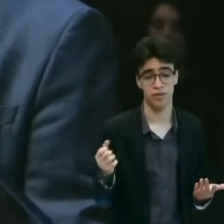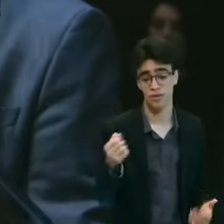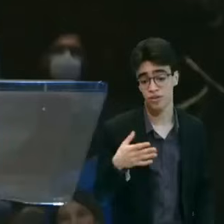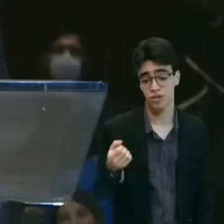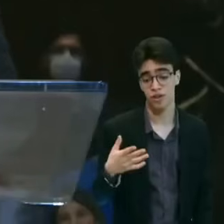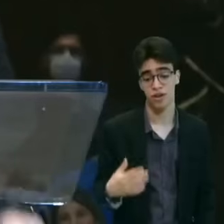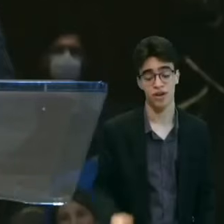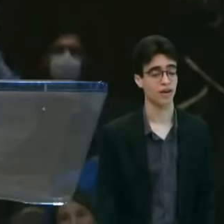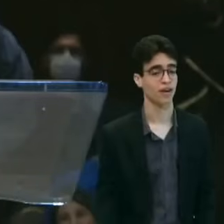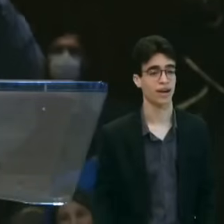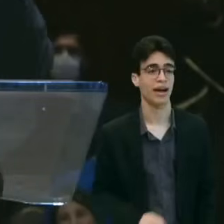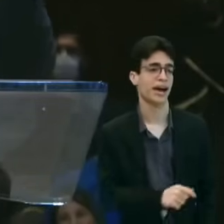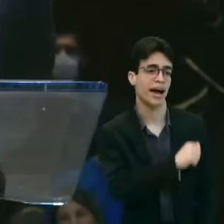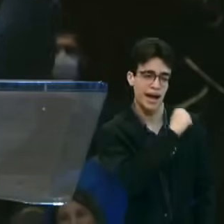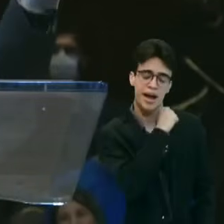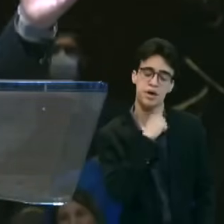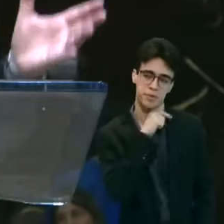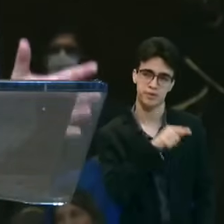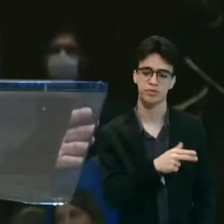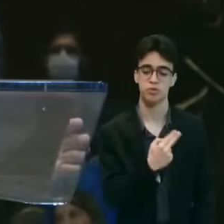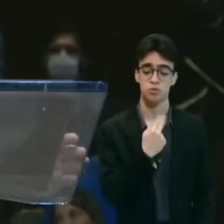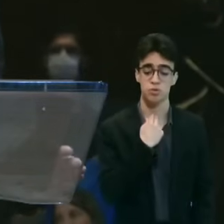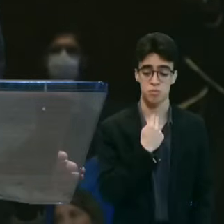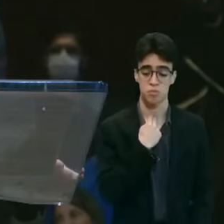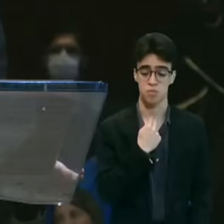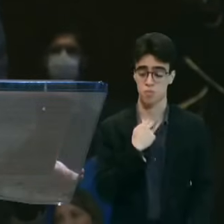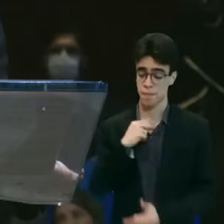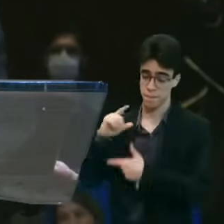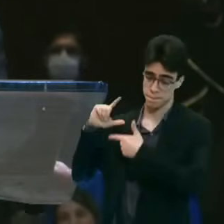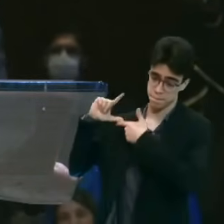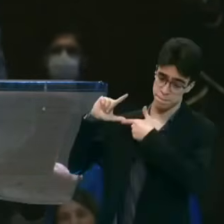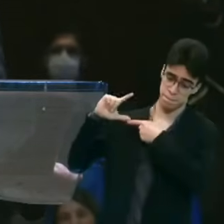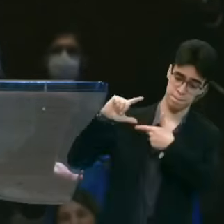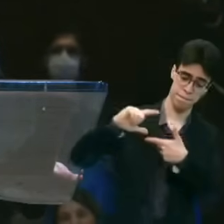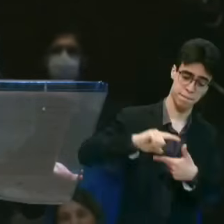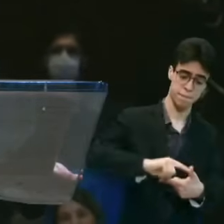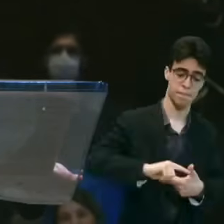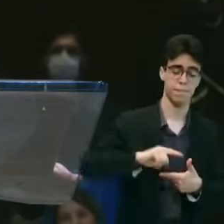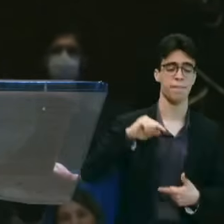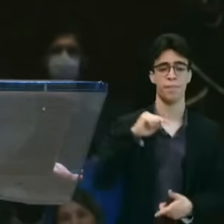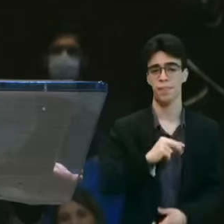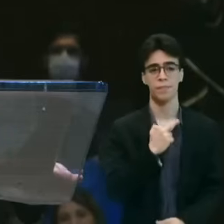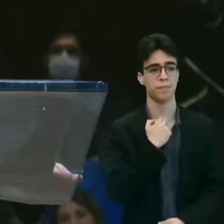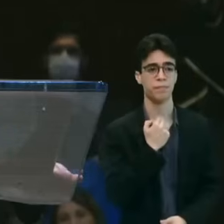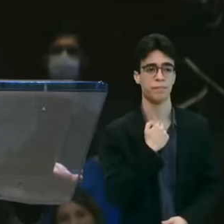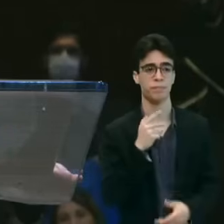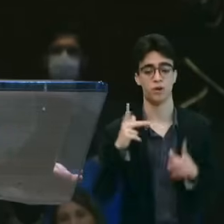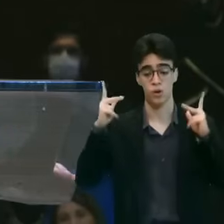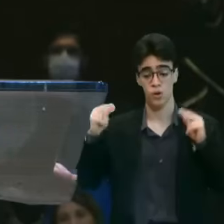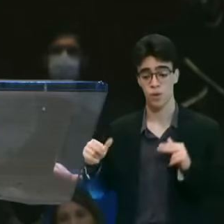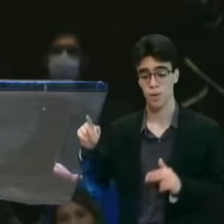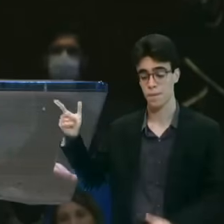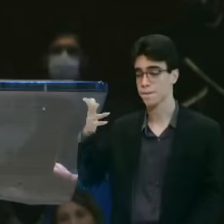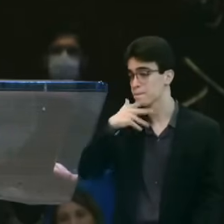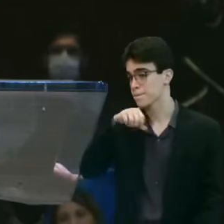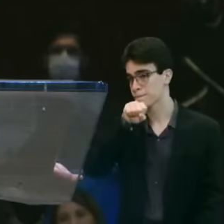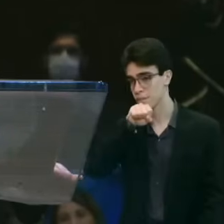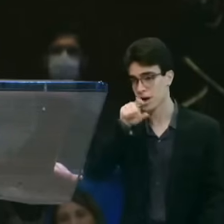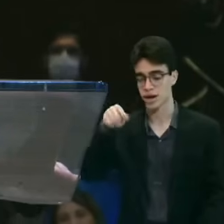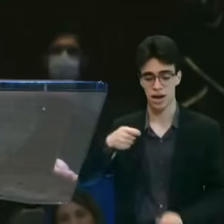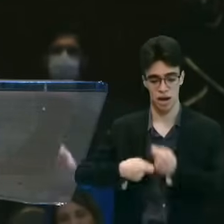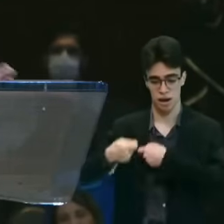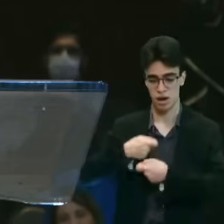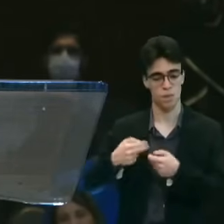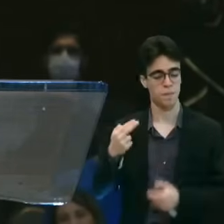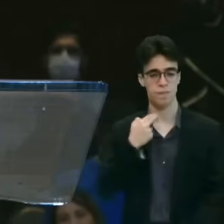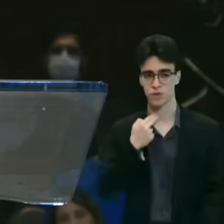Abel não poderia, segundo a tradição dos antigos, suceder o pai nos negócios.